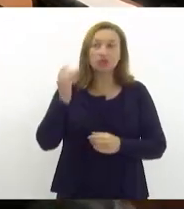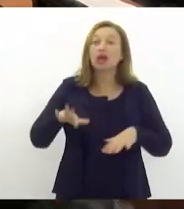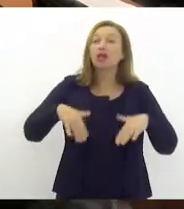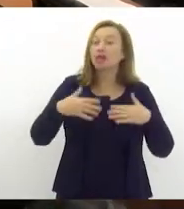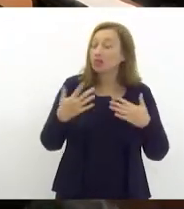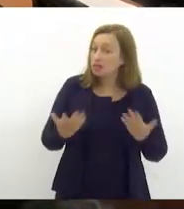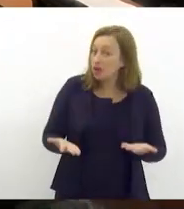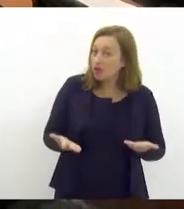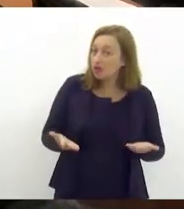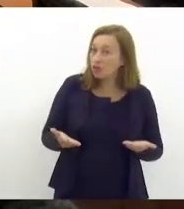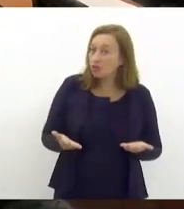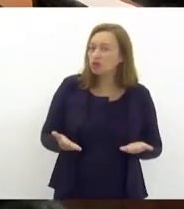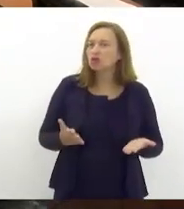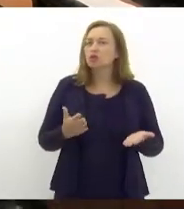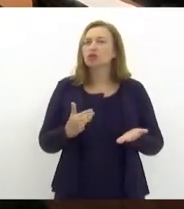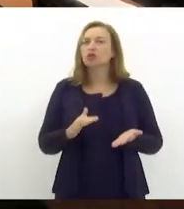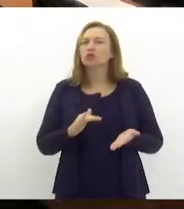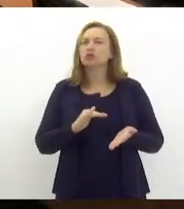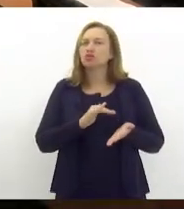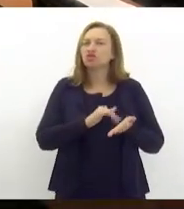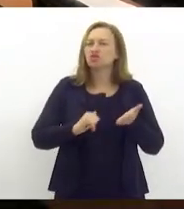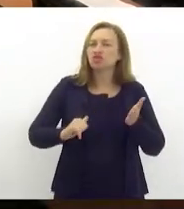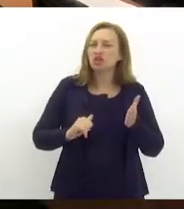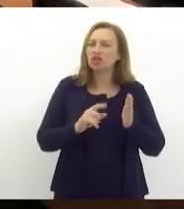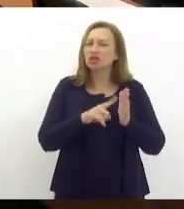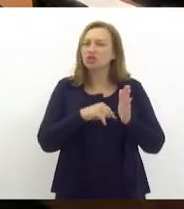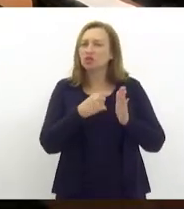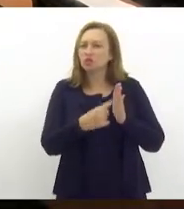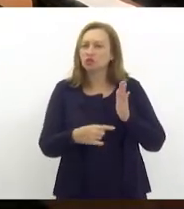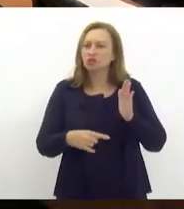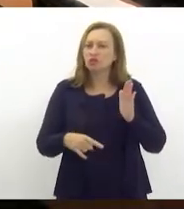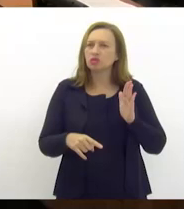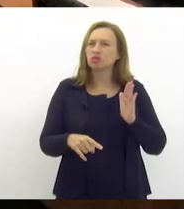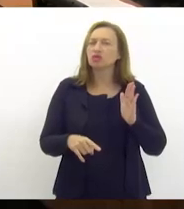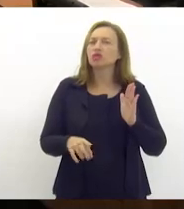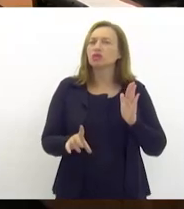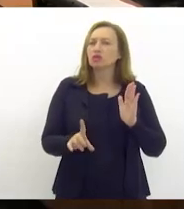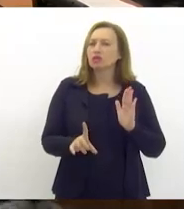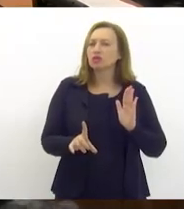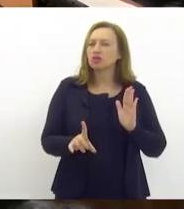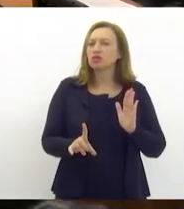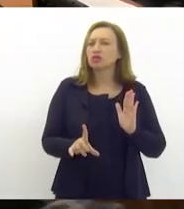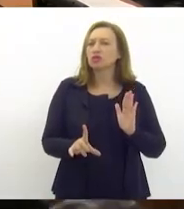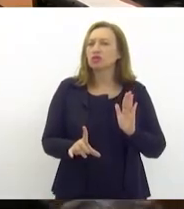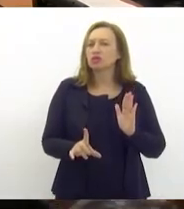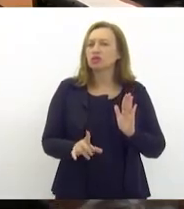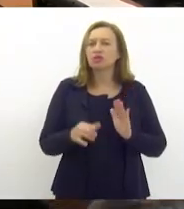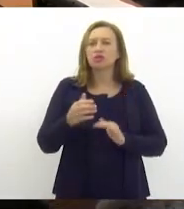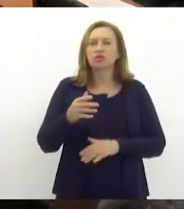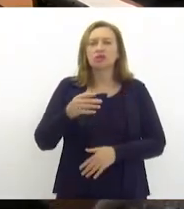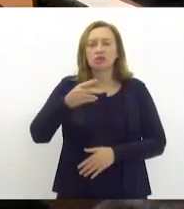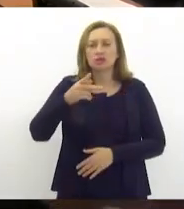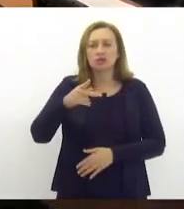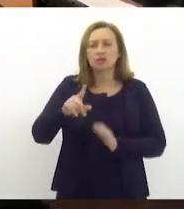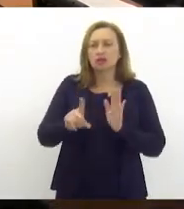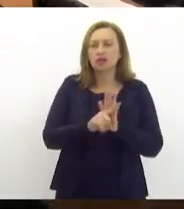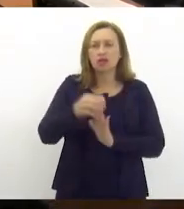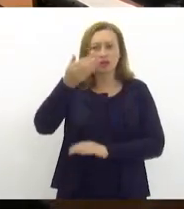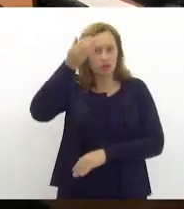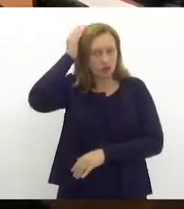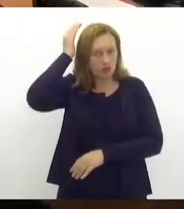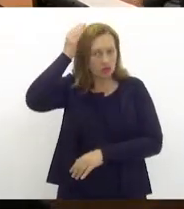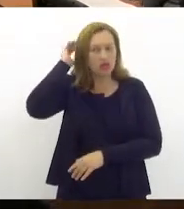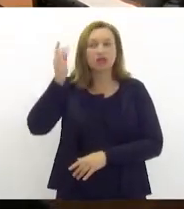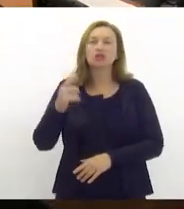Então, com a derrubada dos vetos das leis Paulo Gustavo e Aldir Blanc,